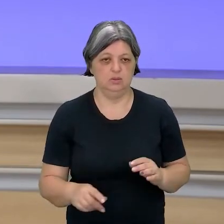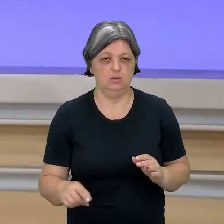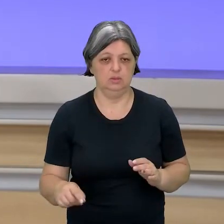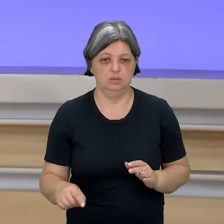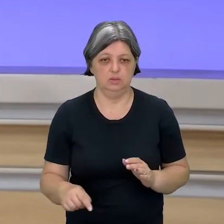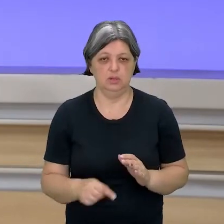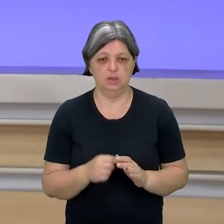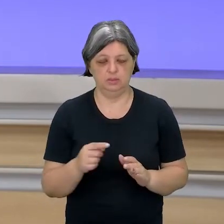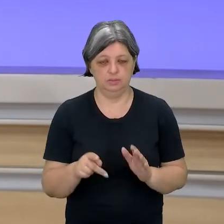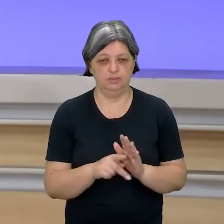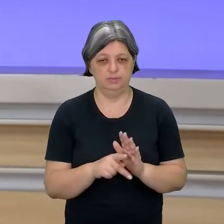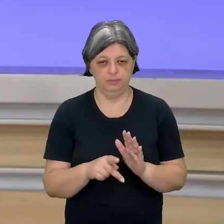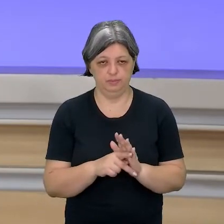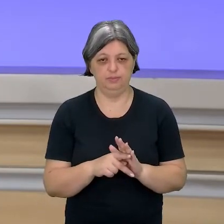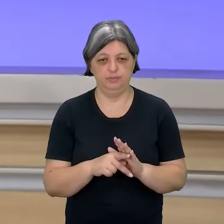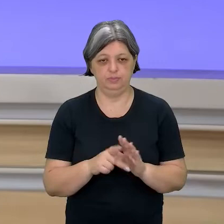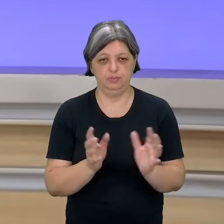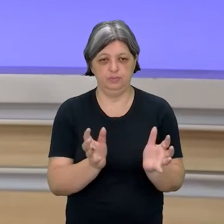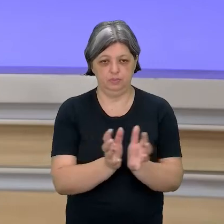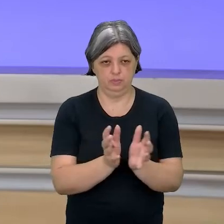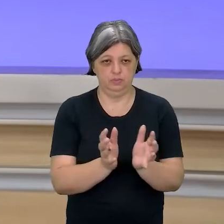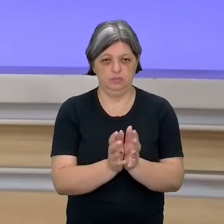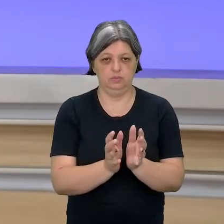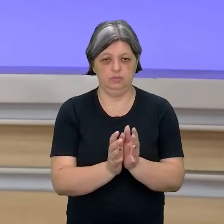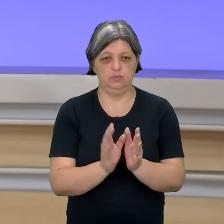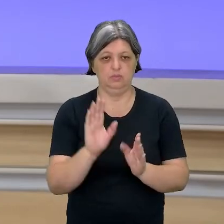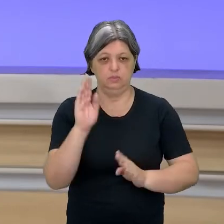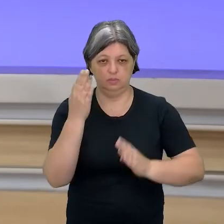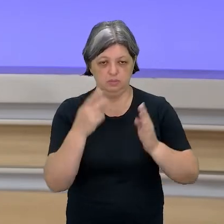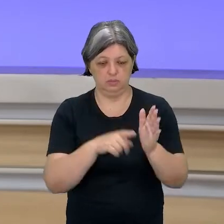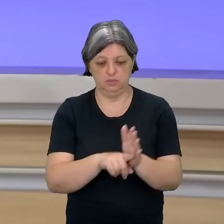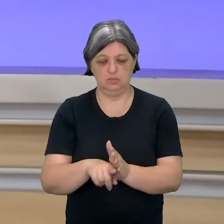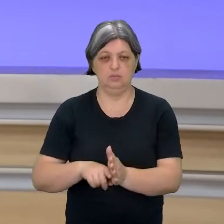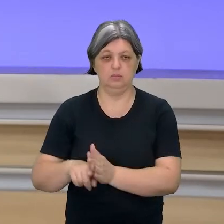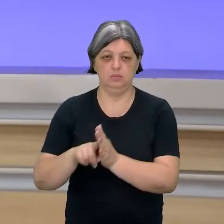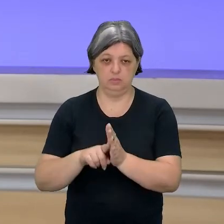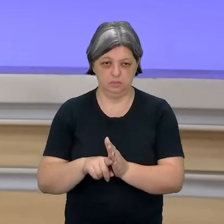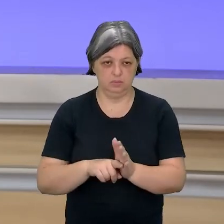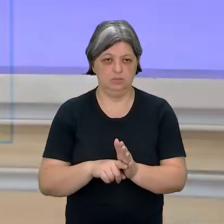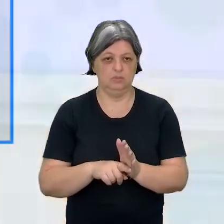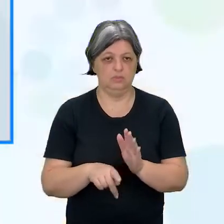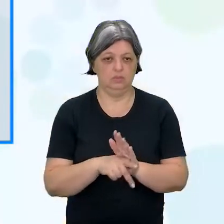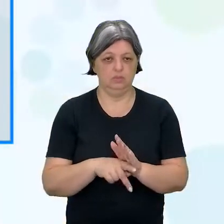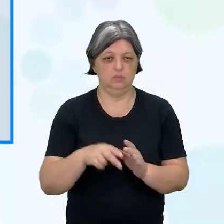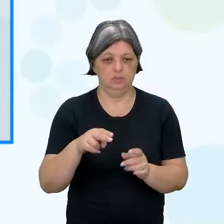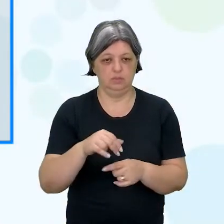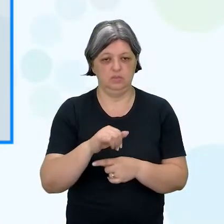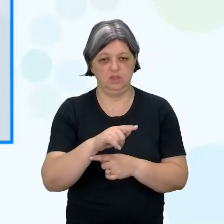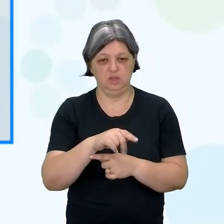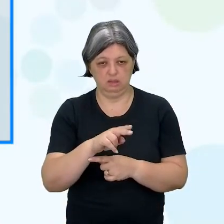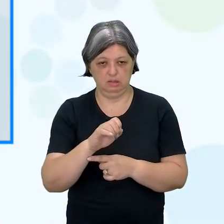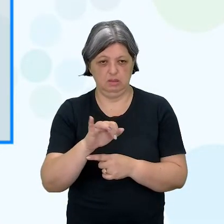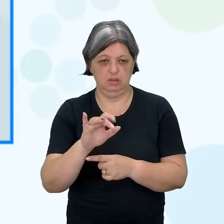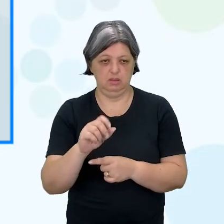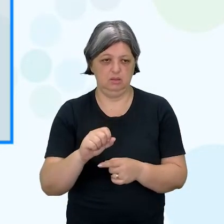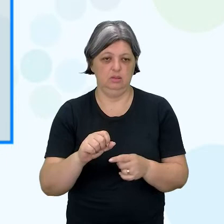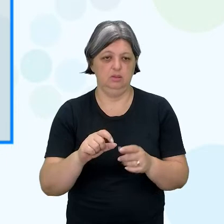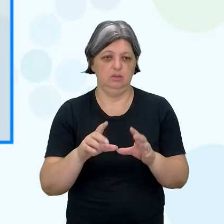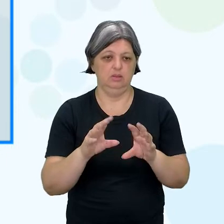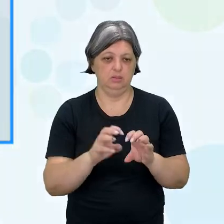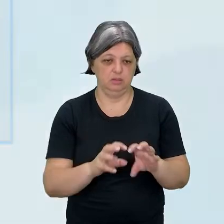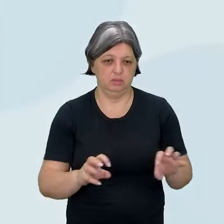comunidade biológica que faz parte dessa comunidade pioneira, são líquens, musgos,